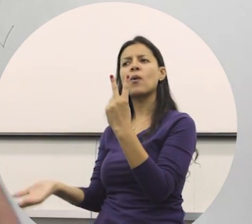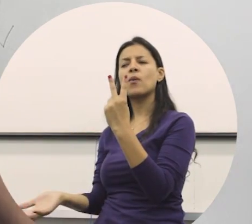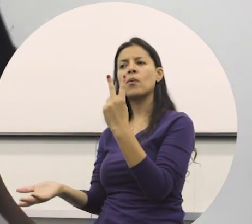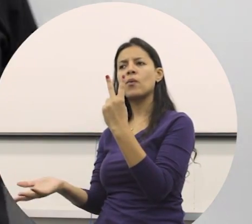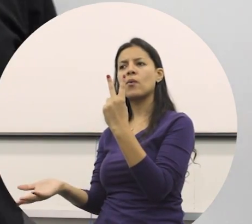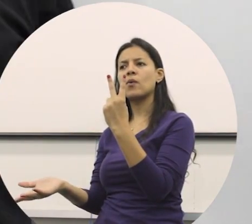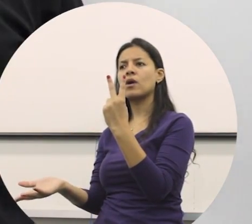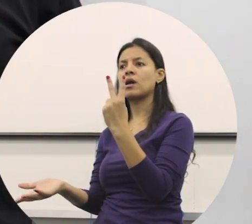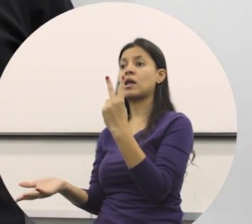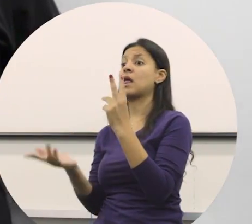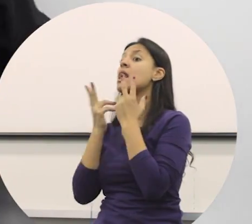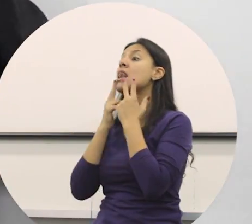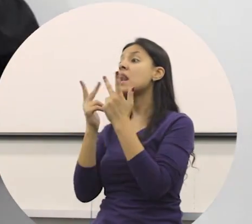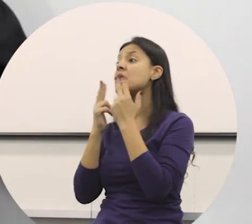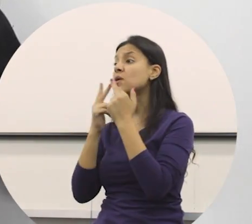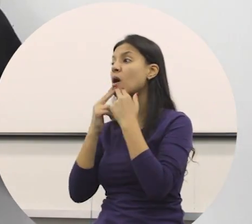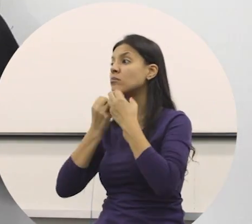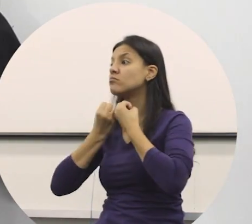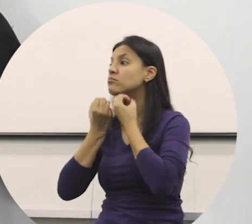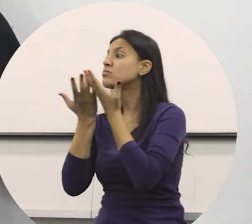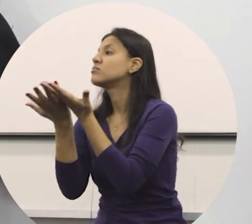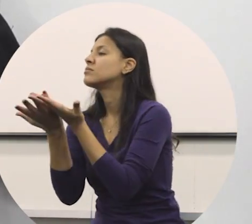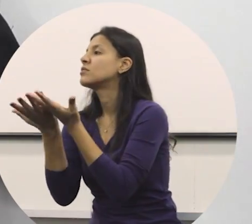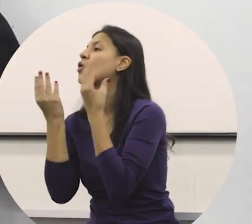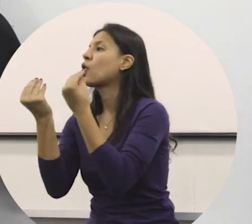Como que uma língua pode ser externalizada?